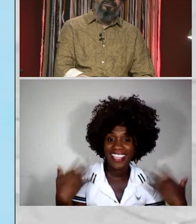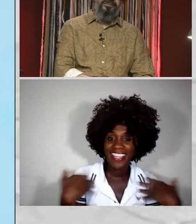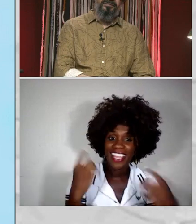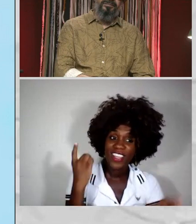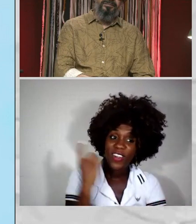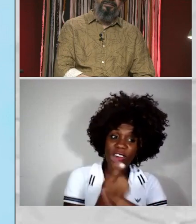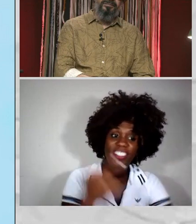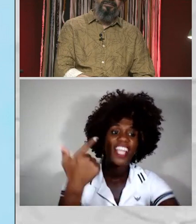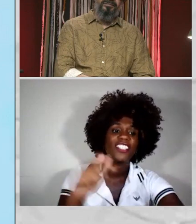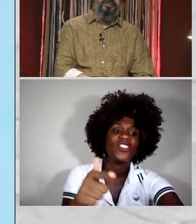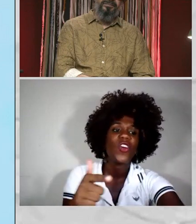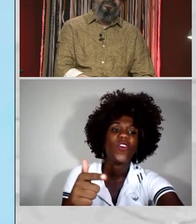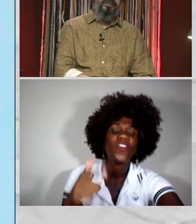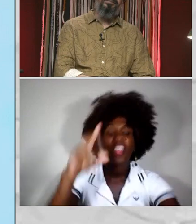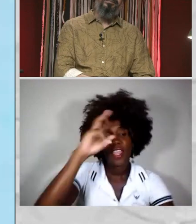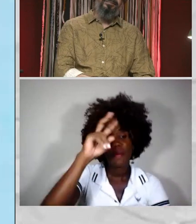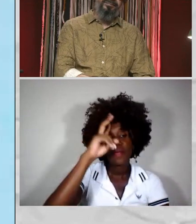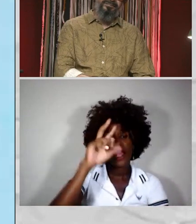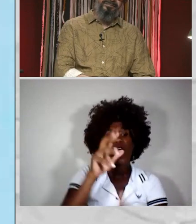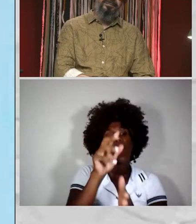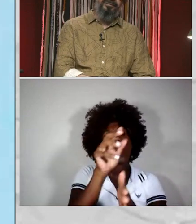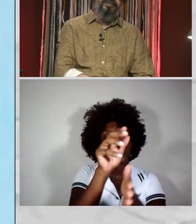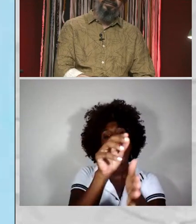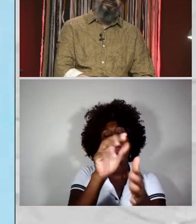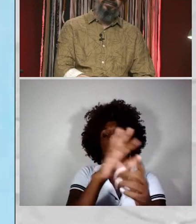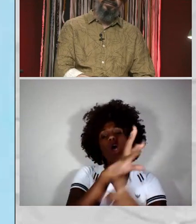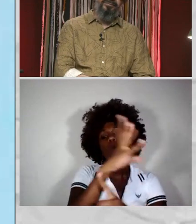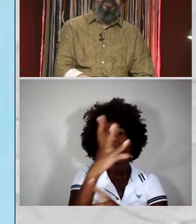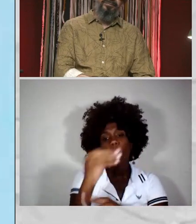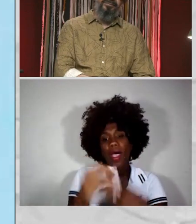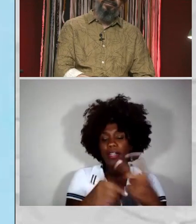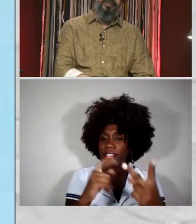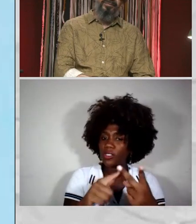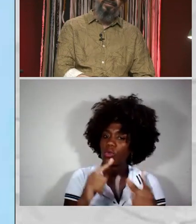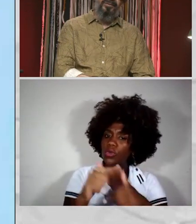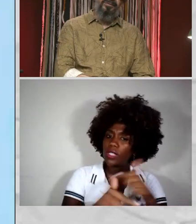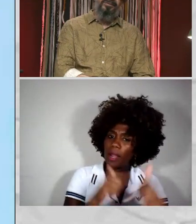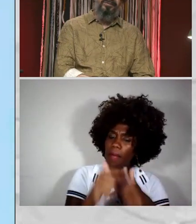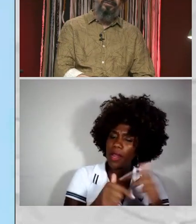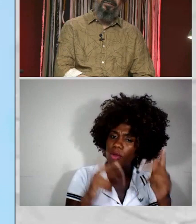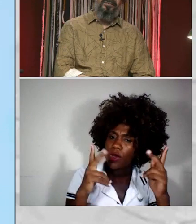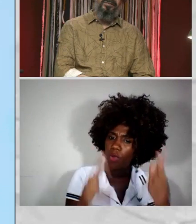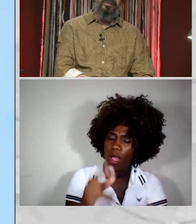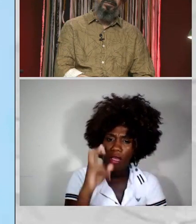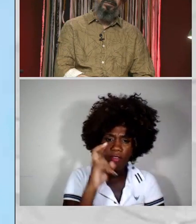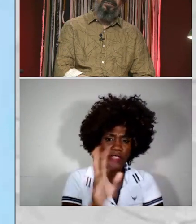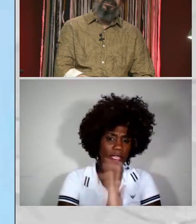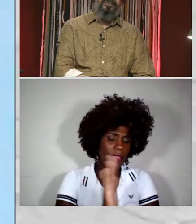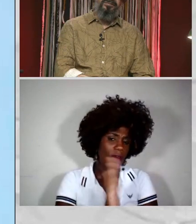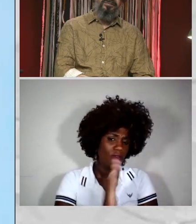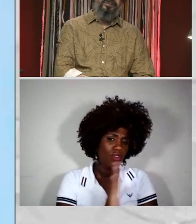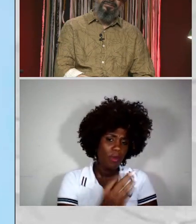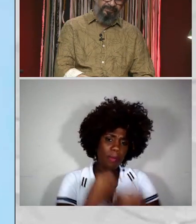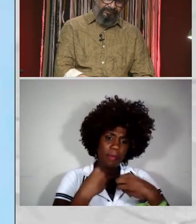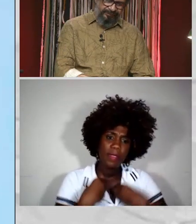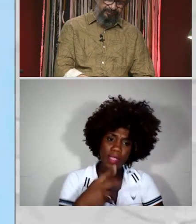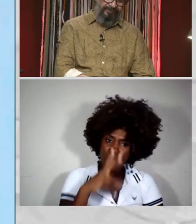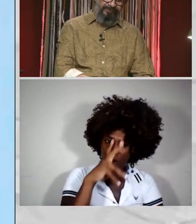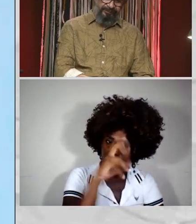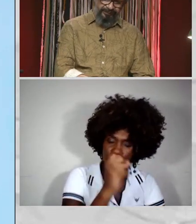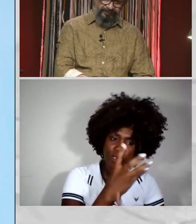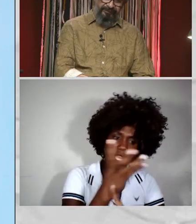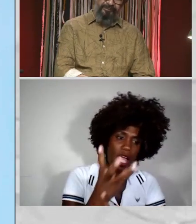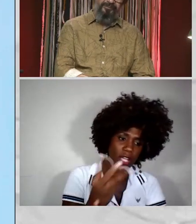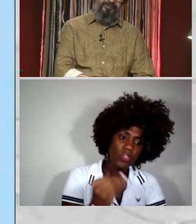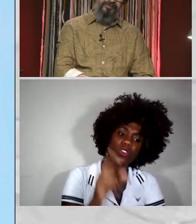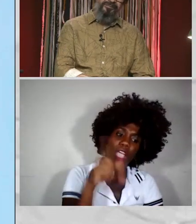reencontrar através da nossa arte, com o mesmo nome das nossas obras, e como ver aquele filme, aquele documentário, me fortalecer a minha arte. Eu acho que fez isso com